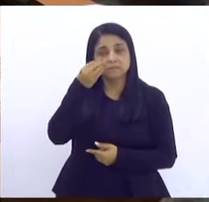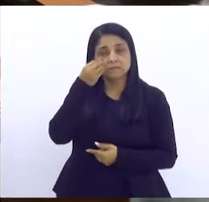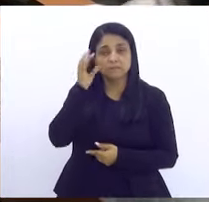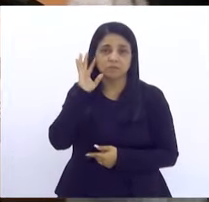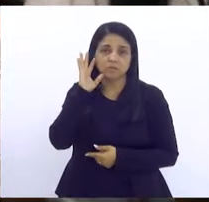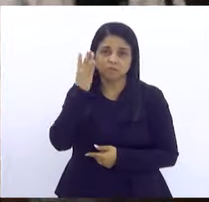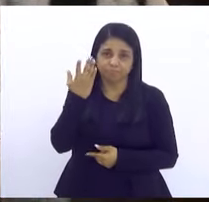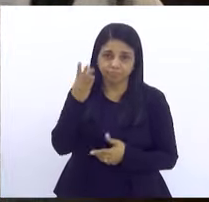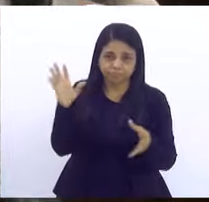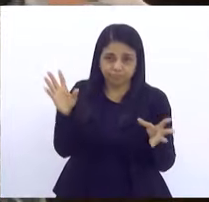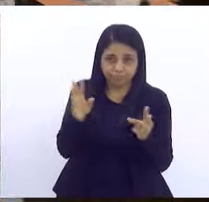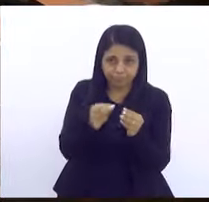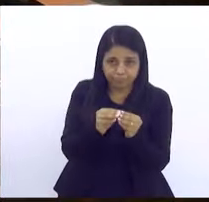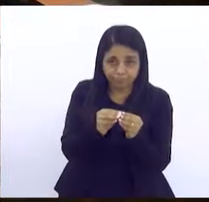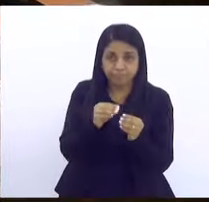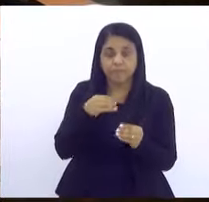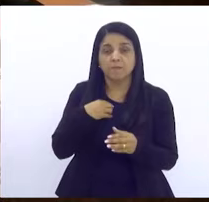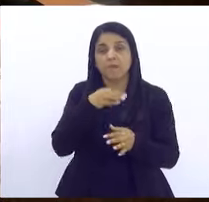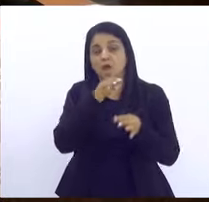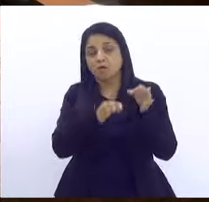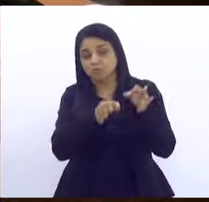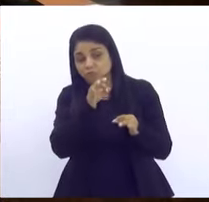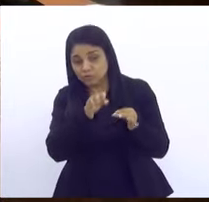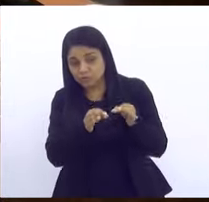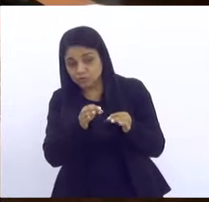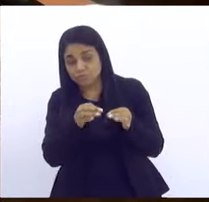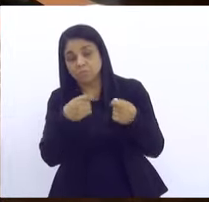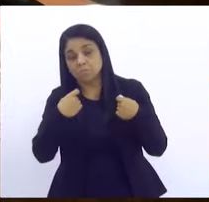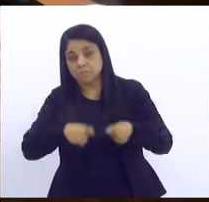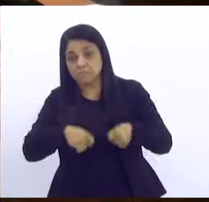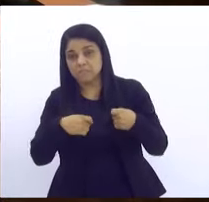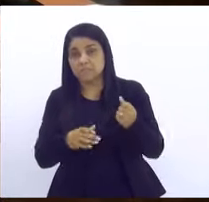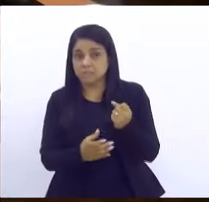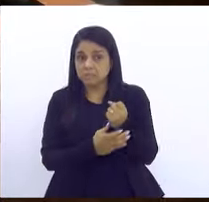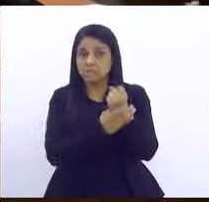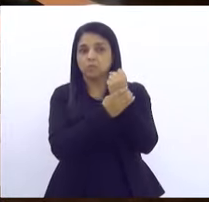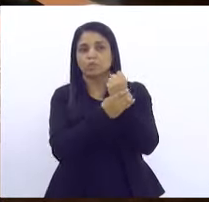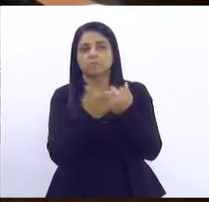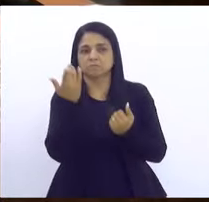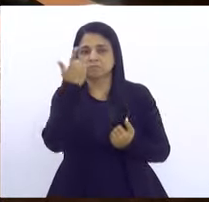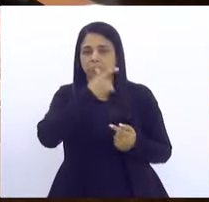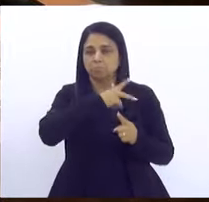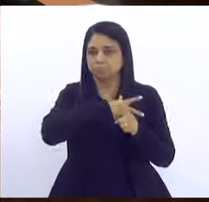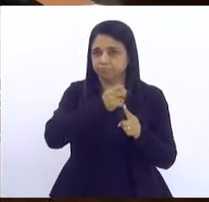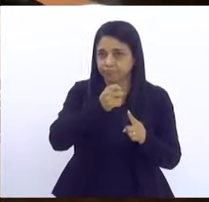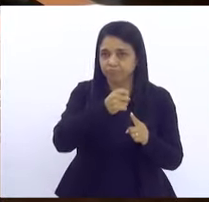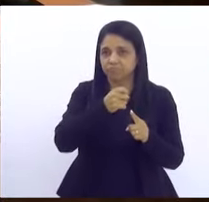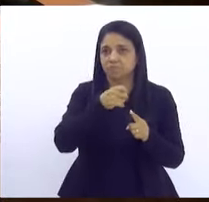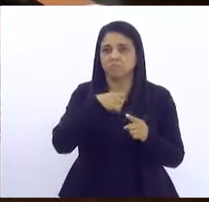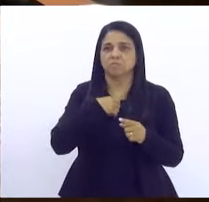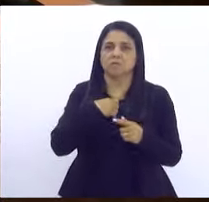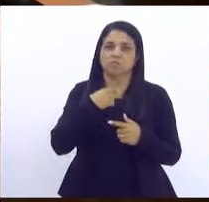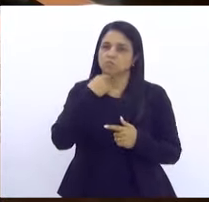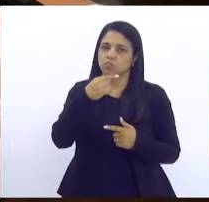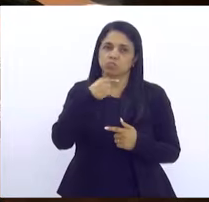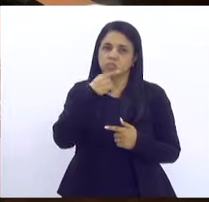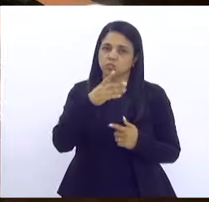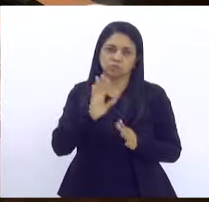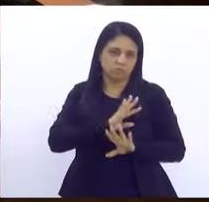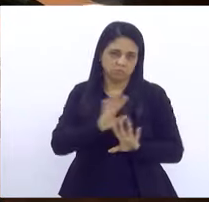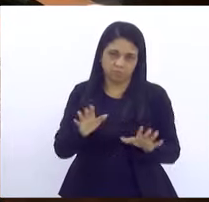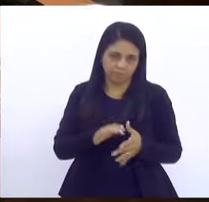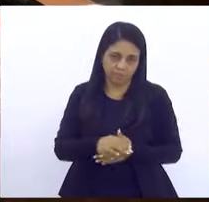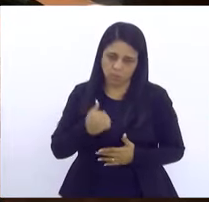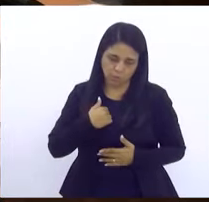porque para se ir à justiça tem que ser muita segurança que você vai vencer, e não só para marcar a posição. Eu não faço